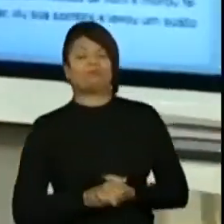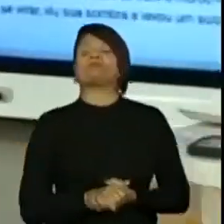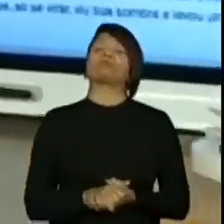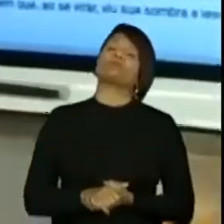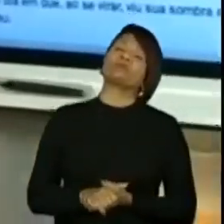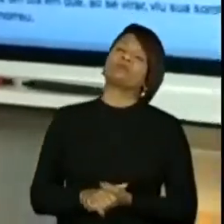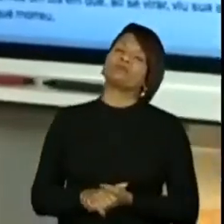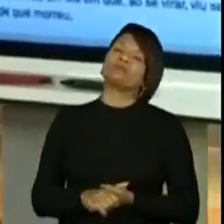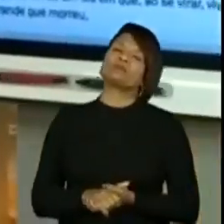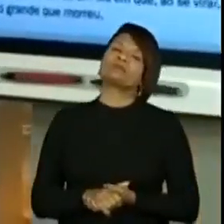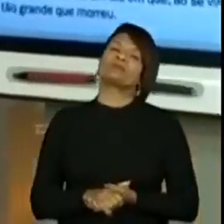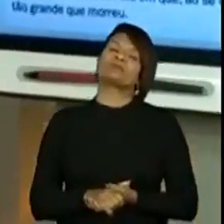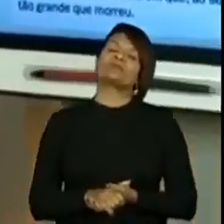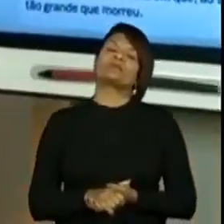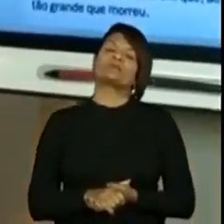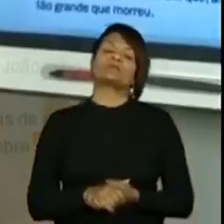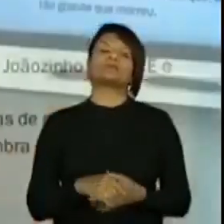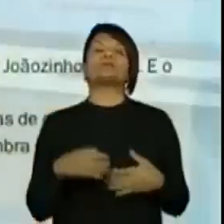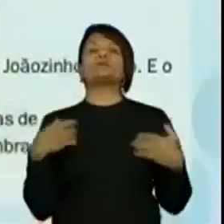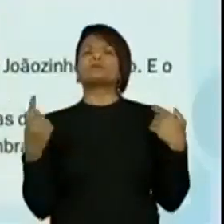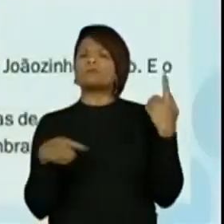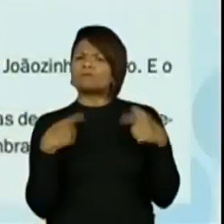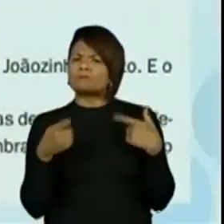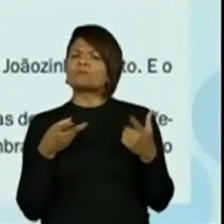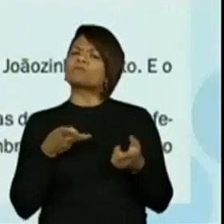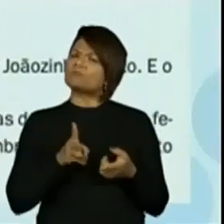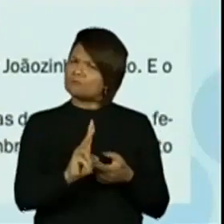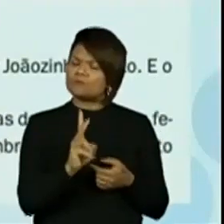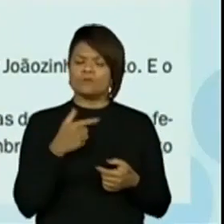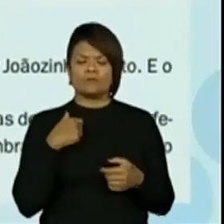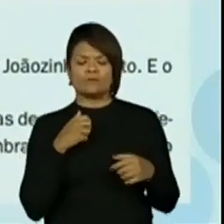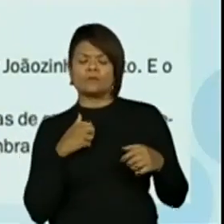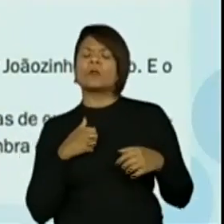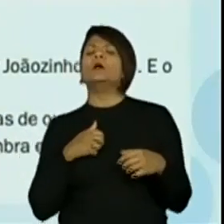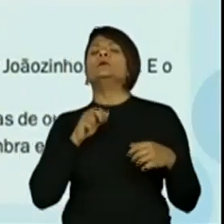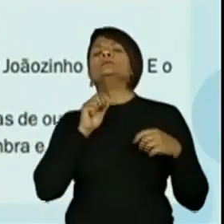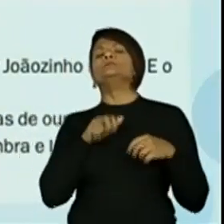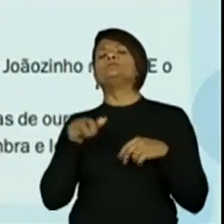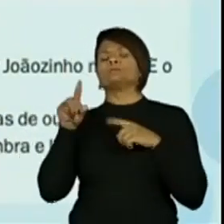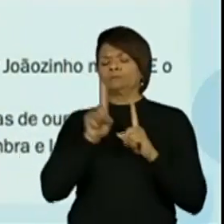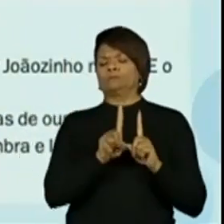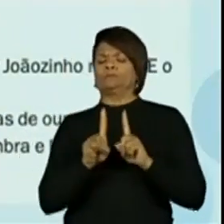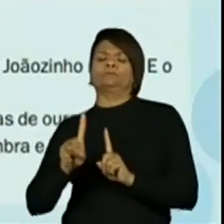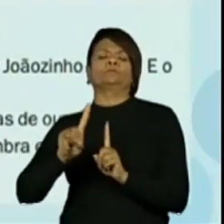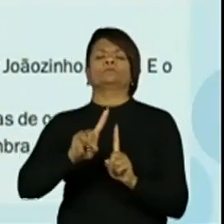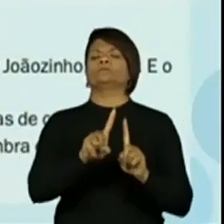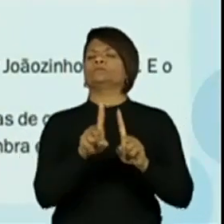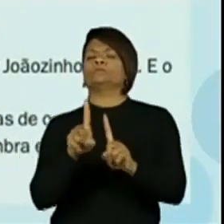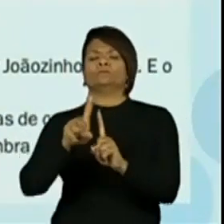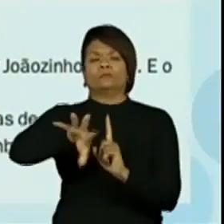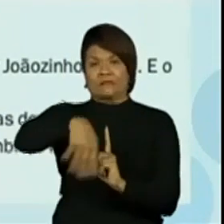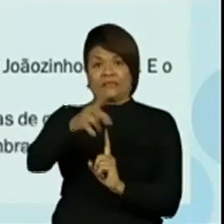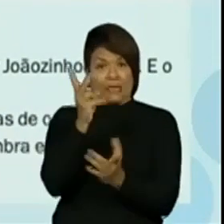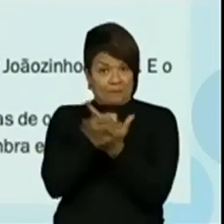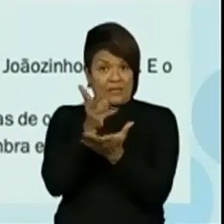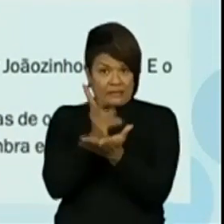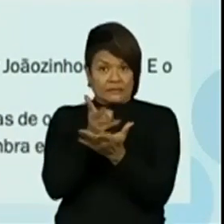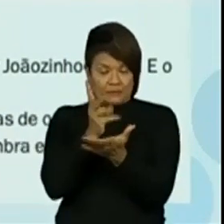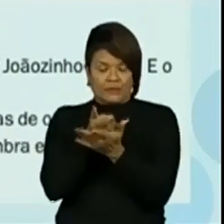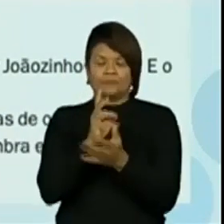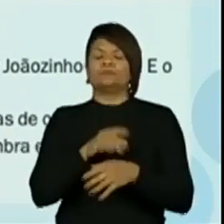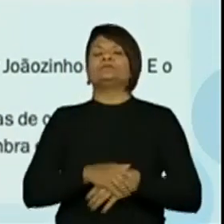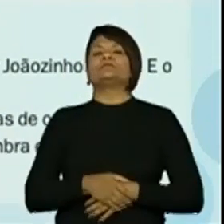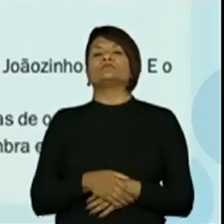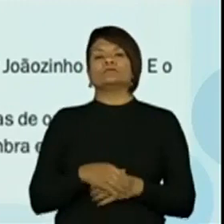história? Quando foram de novo para a sala da chaminé, o homem disse, Joãozinho,